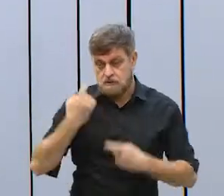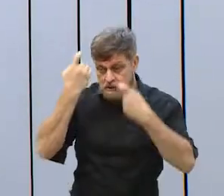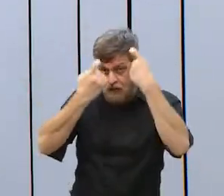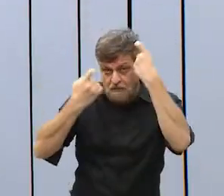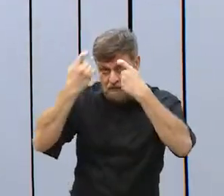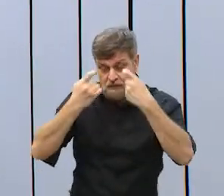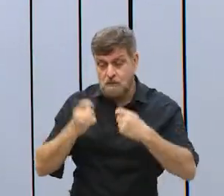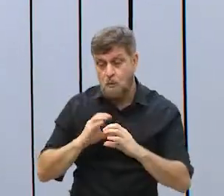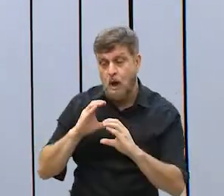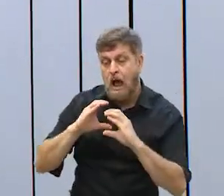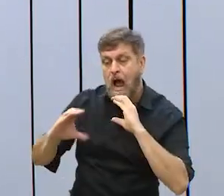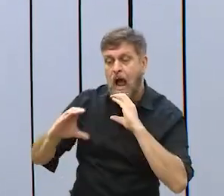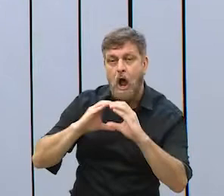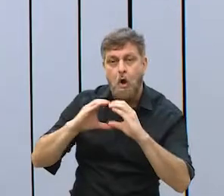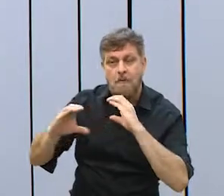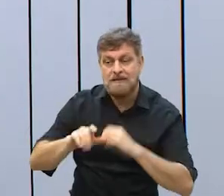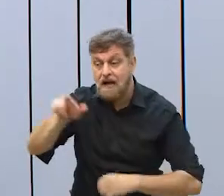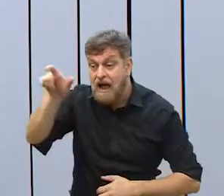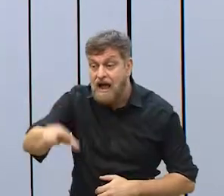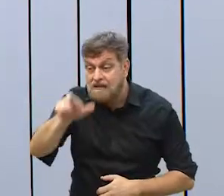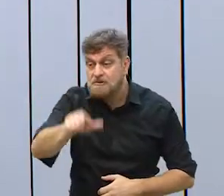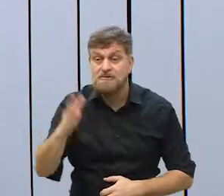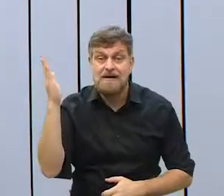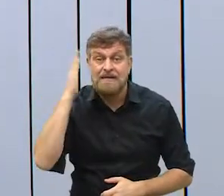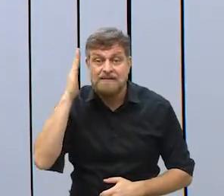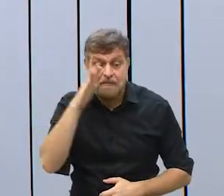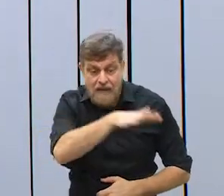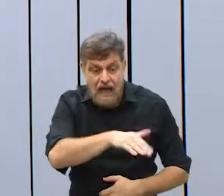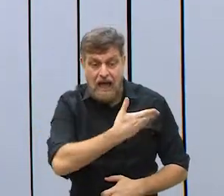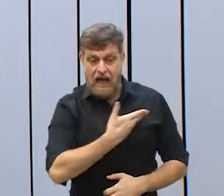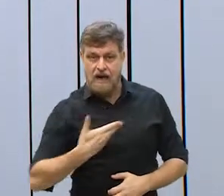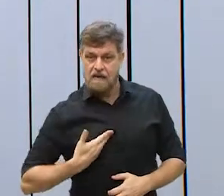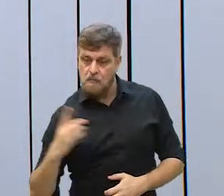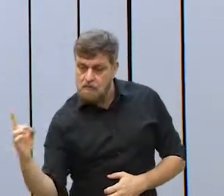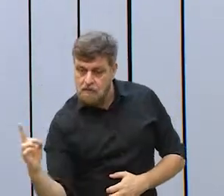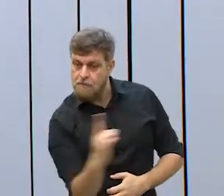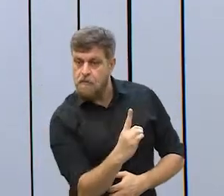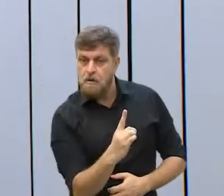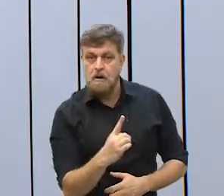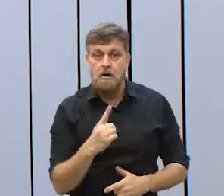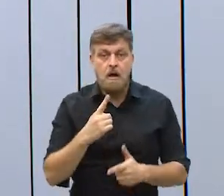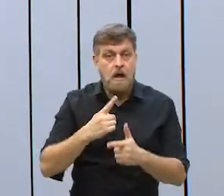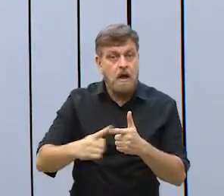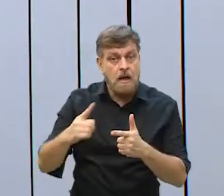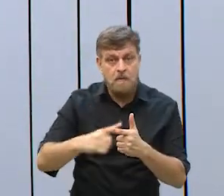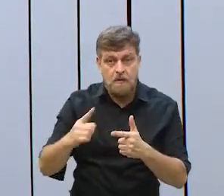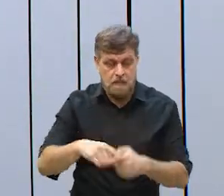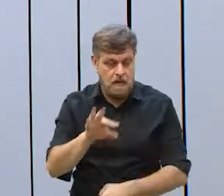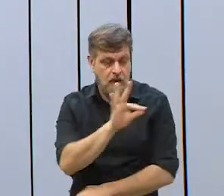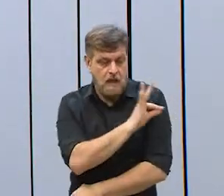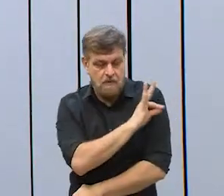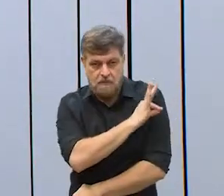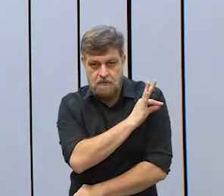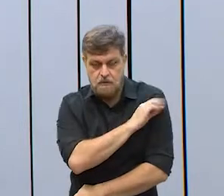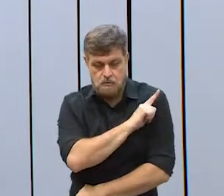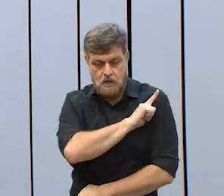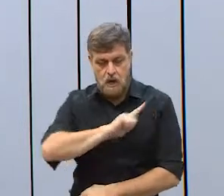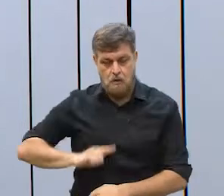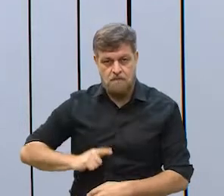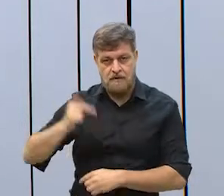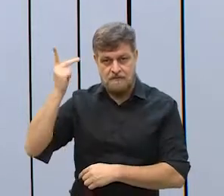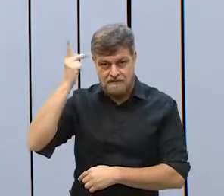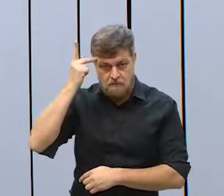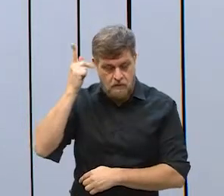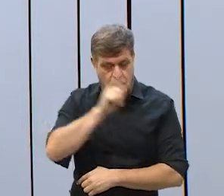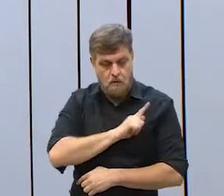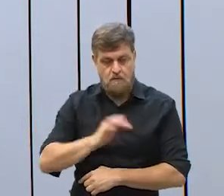a comunicação de acesso, porque nós também temos esse problema. Às vezes a prefeitura, o governo federal, o estadual,